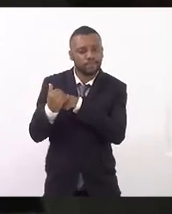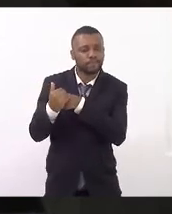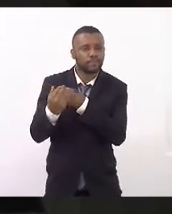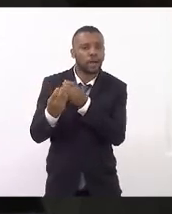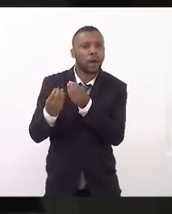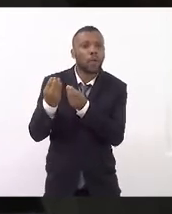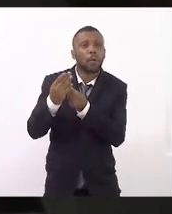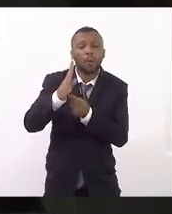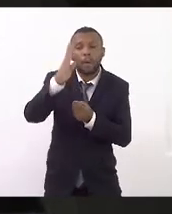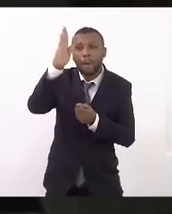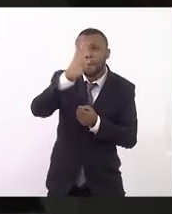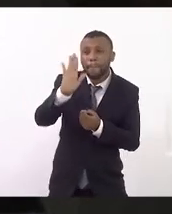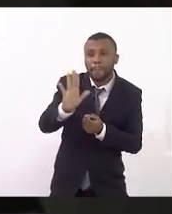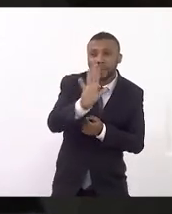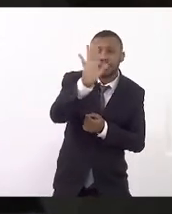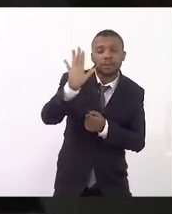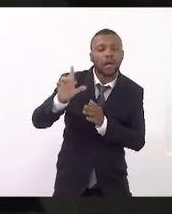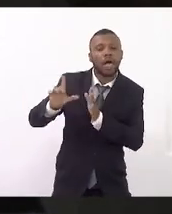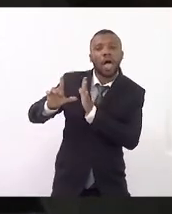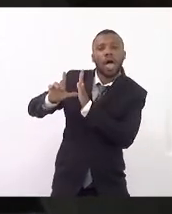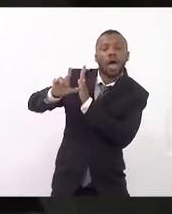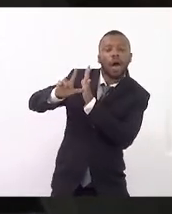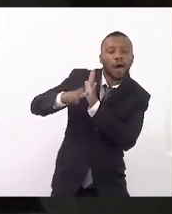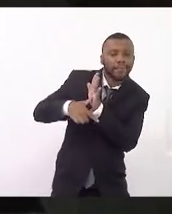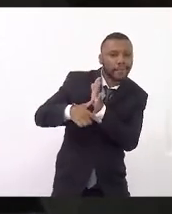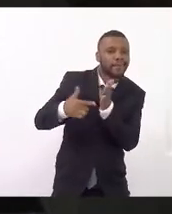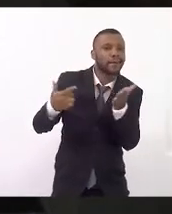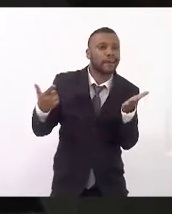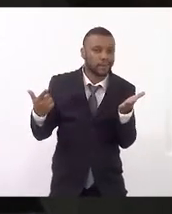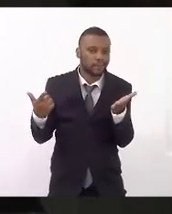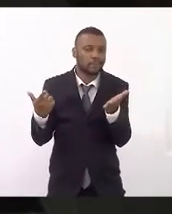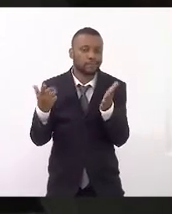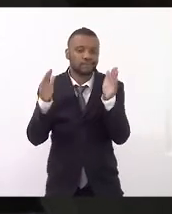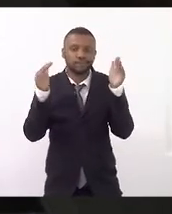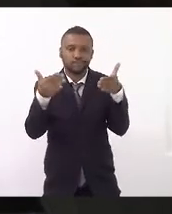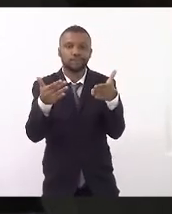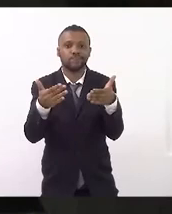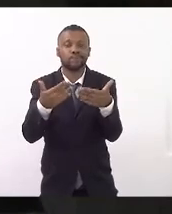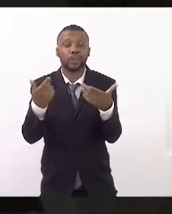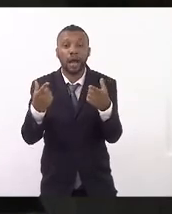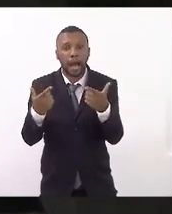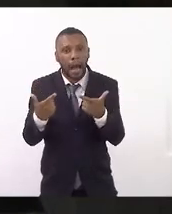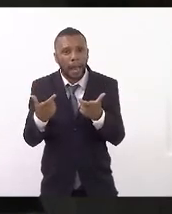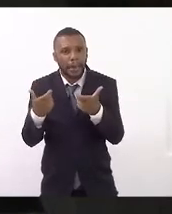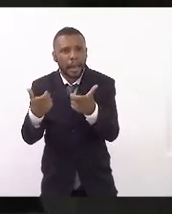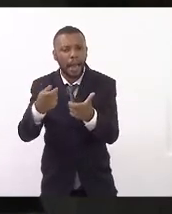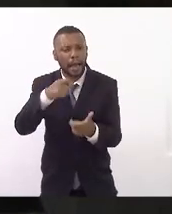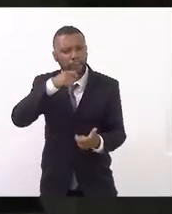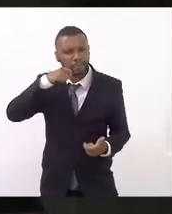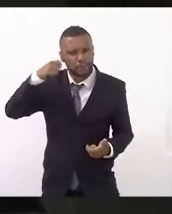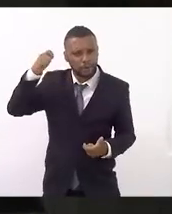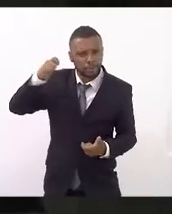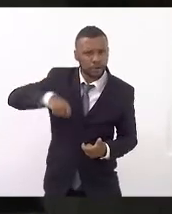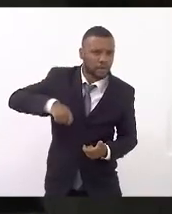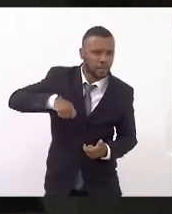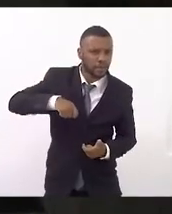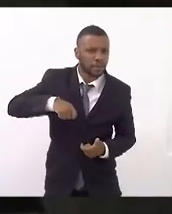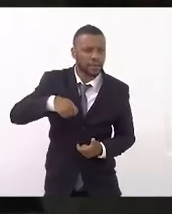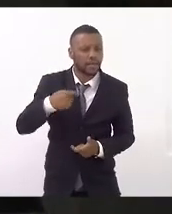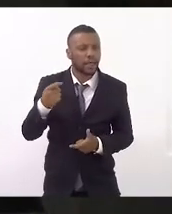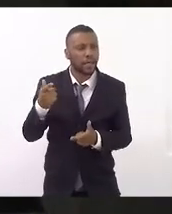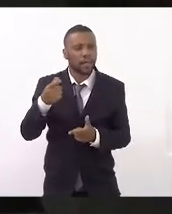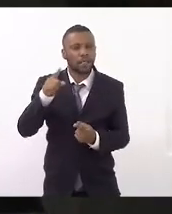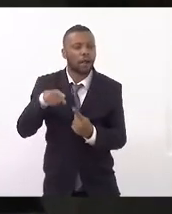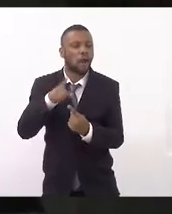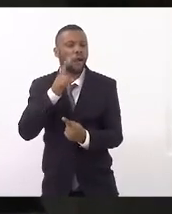atrasado nesse ponto. E como a guerra da Ucrânia serviu para forças reacionárias usarem esse pretexto